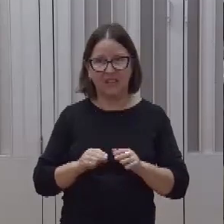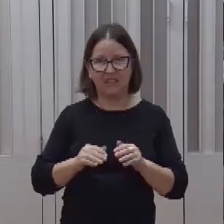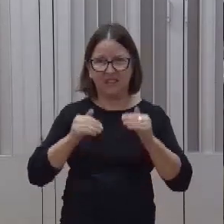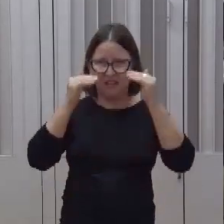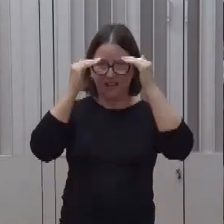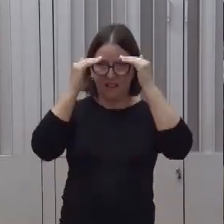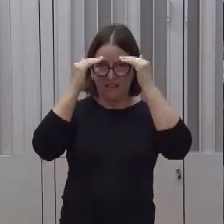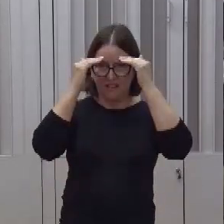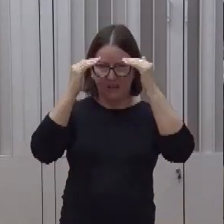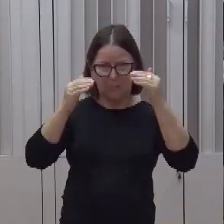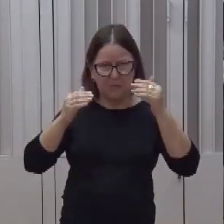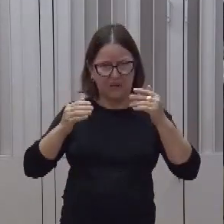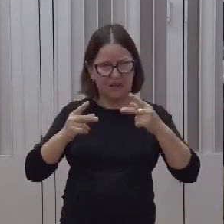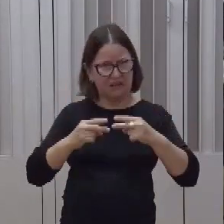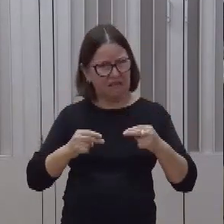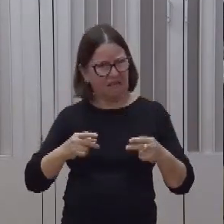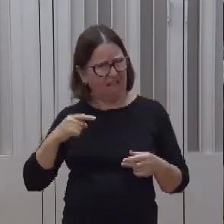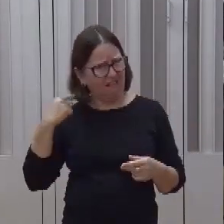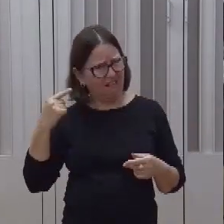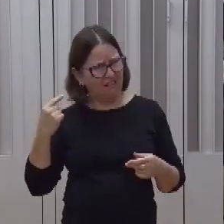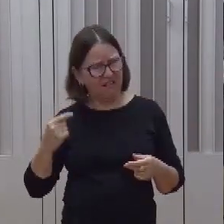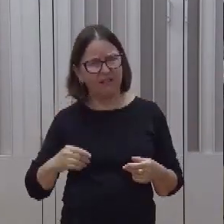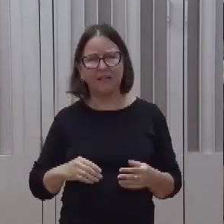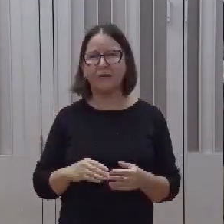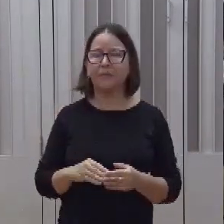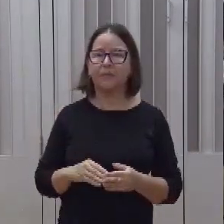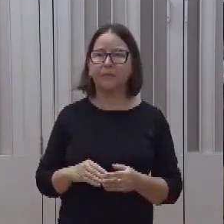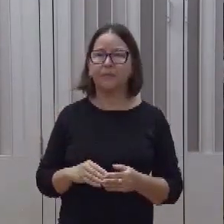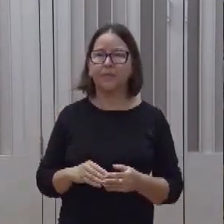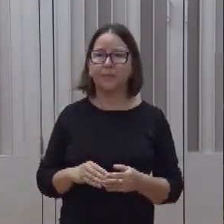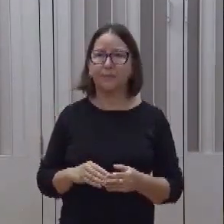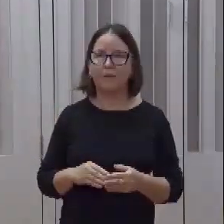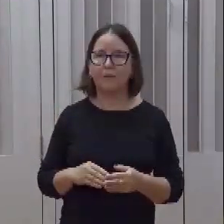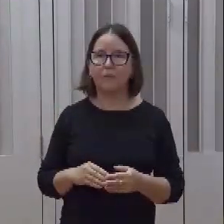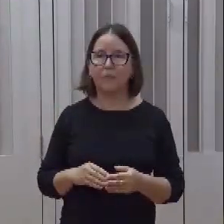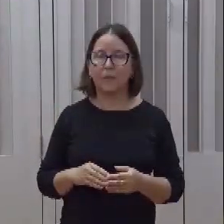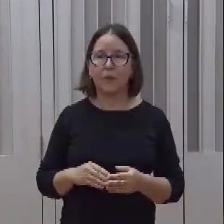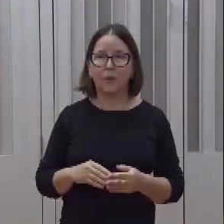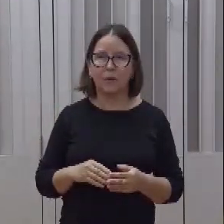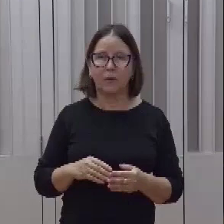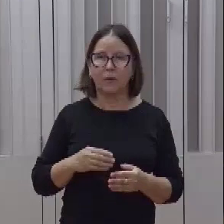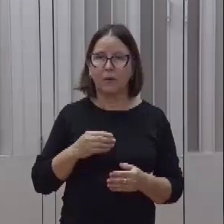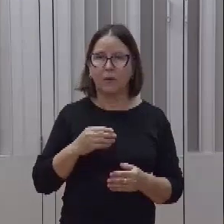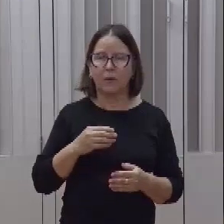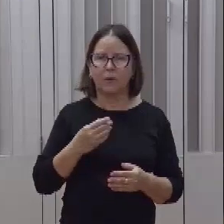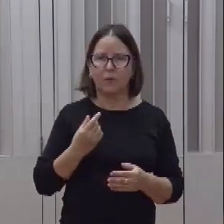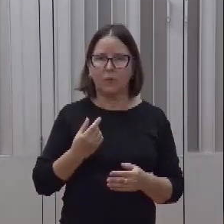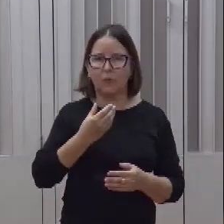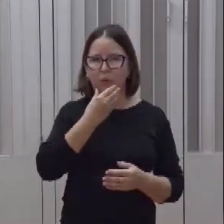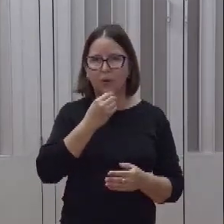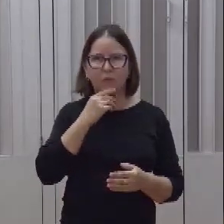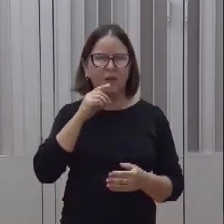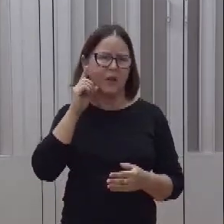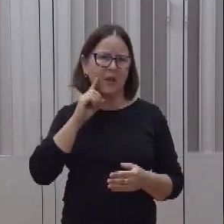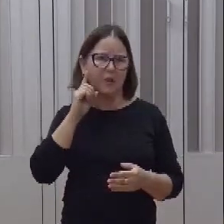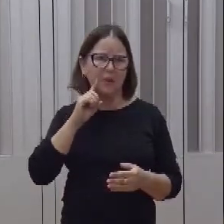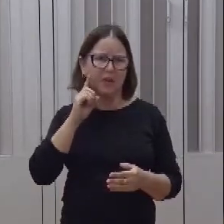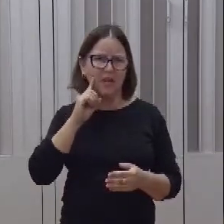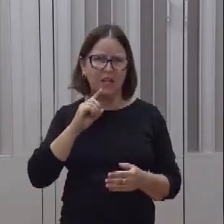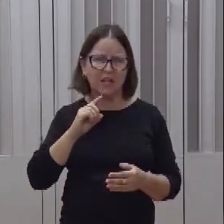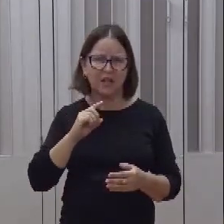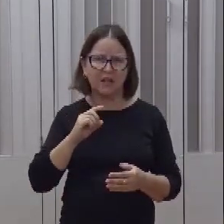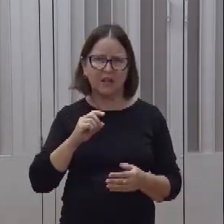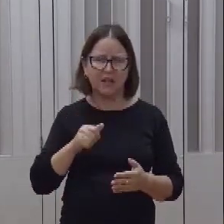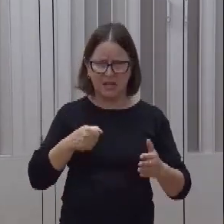O Dr. John MacArthur, nos Estados Unidos, está batendo,